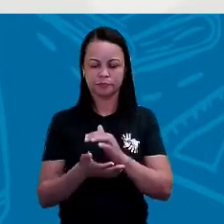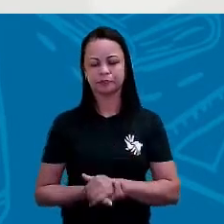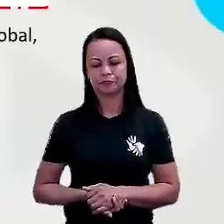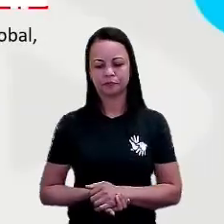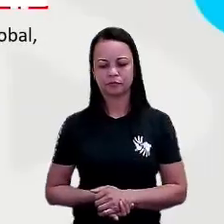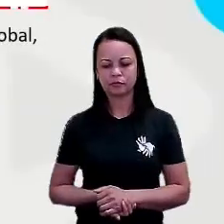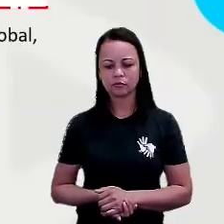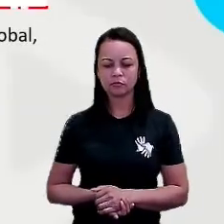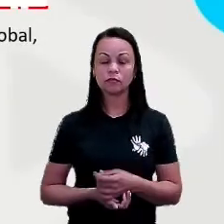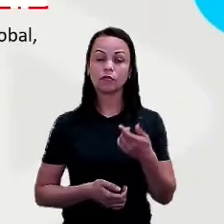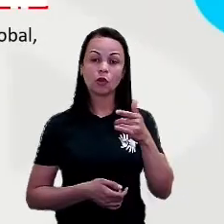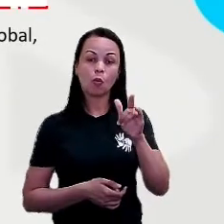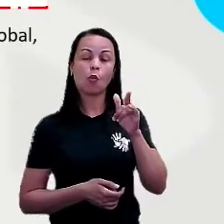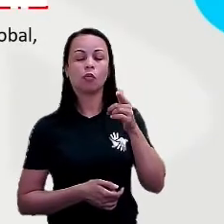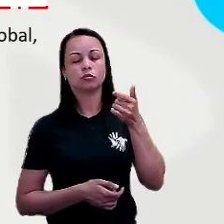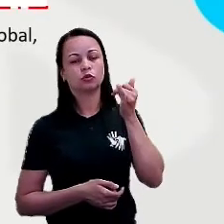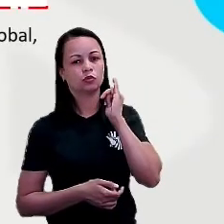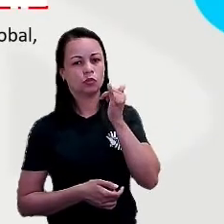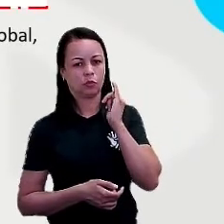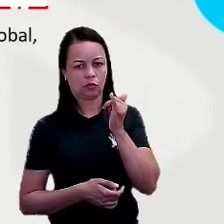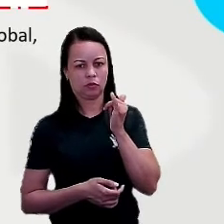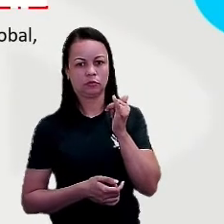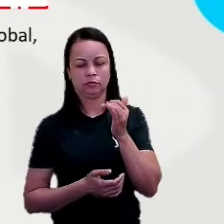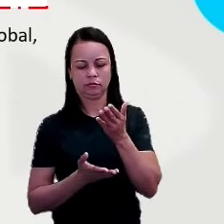Trouxe outro conto aqui,